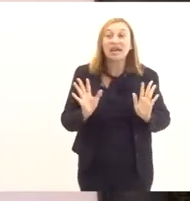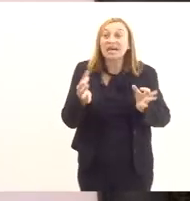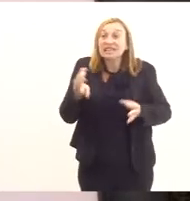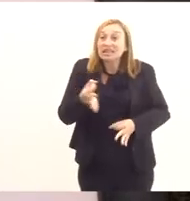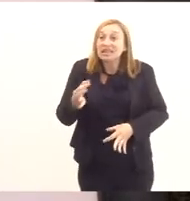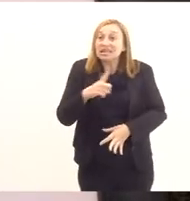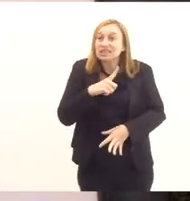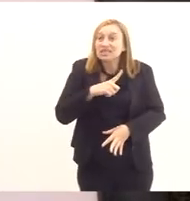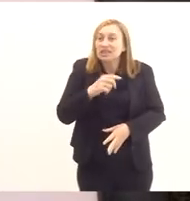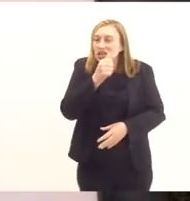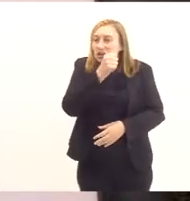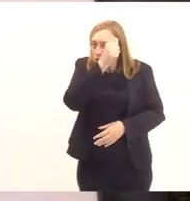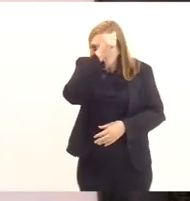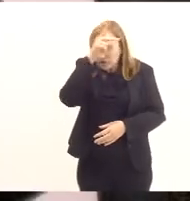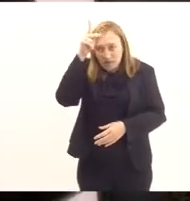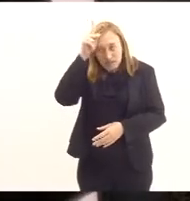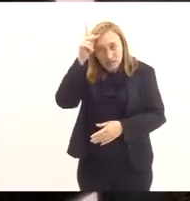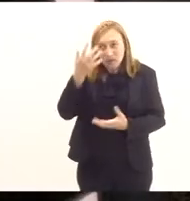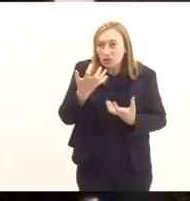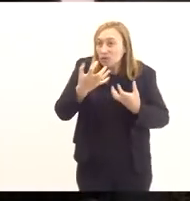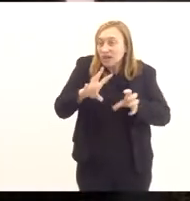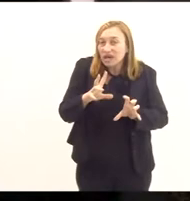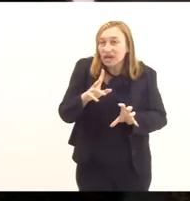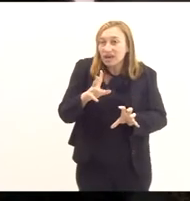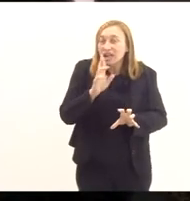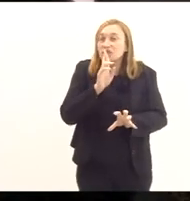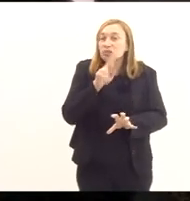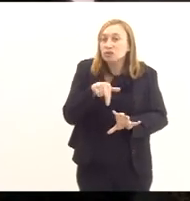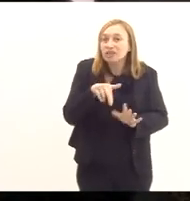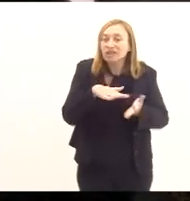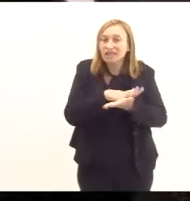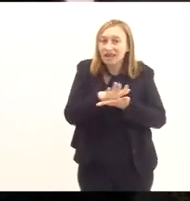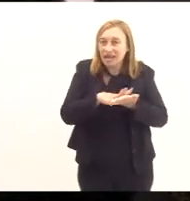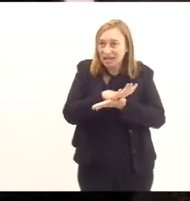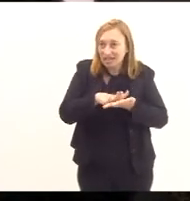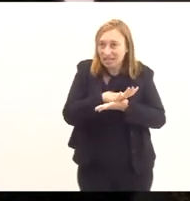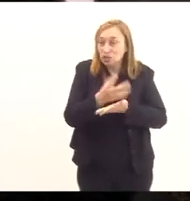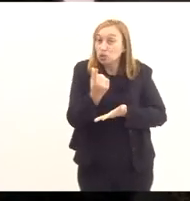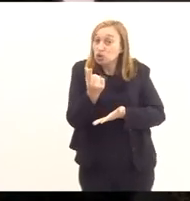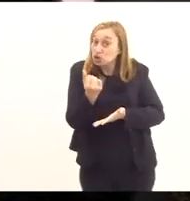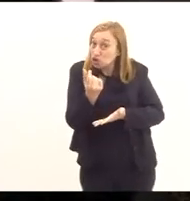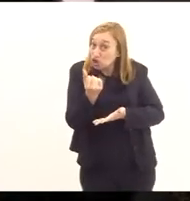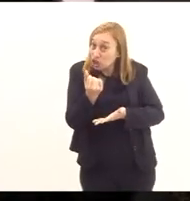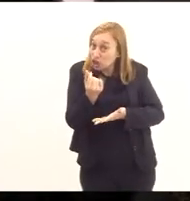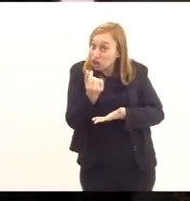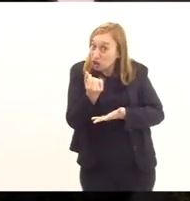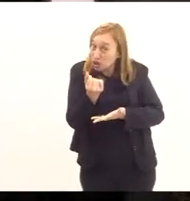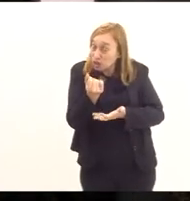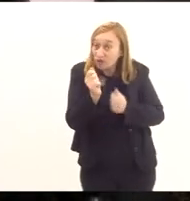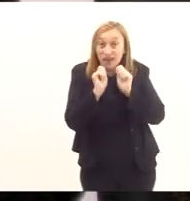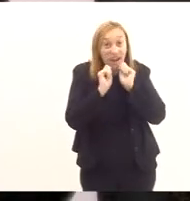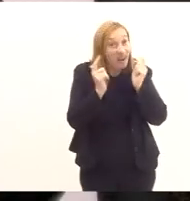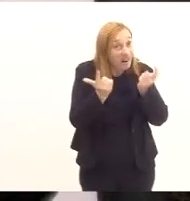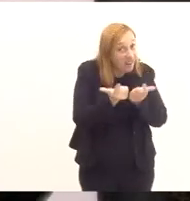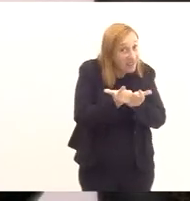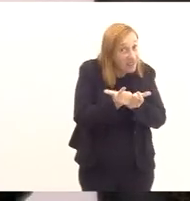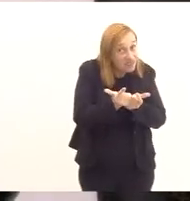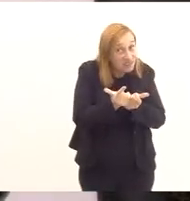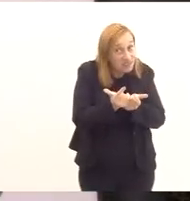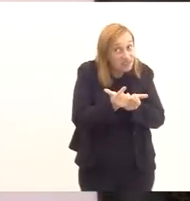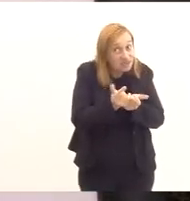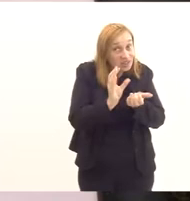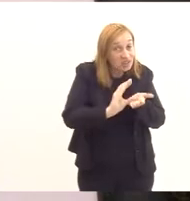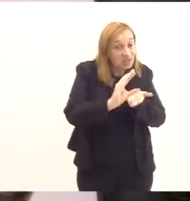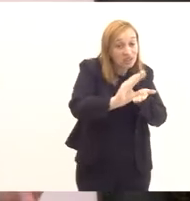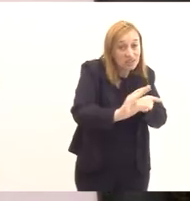certeza que nós temos aqui o prefeito não quer prestar os esclarecimentos que a assembleia o dinheiro que nós repita o nós da Assembleia